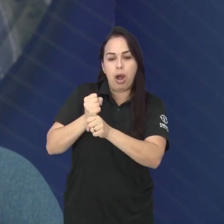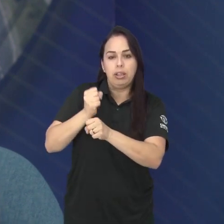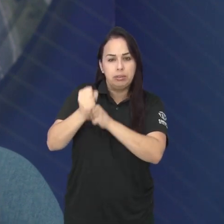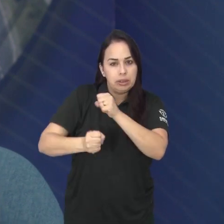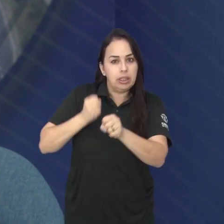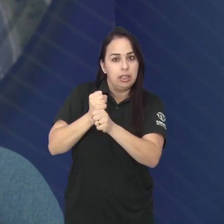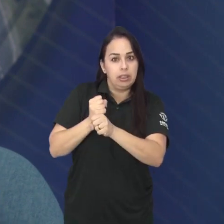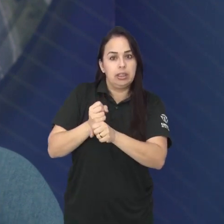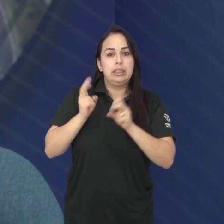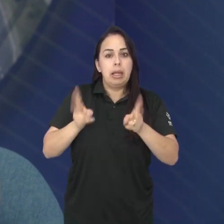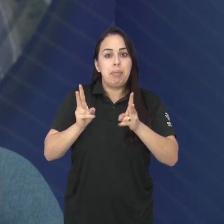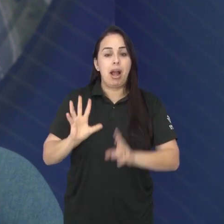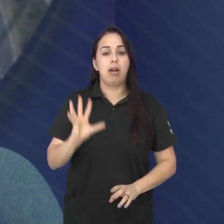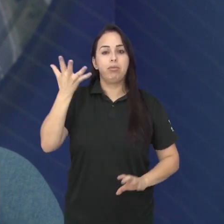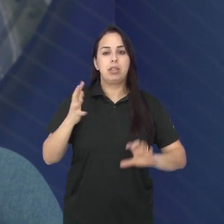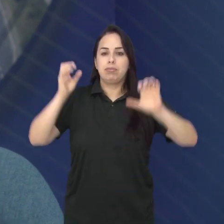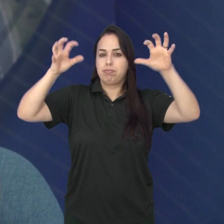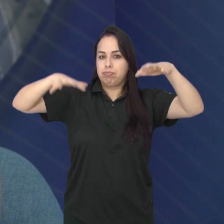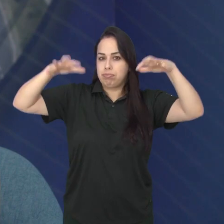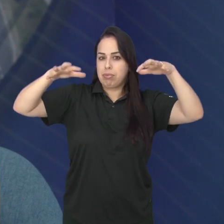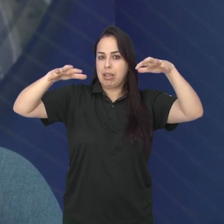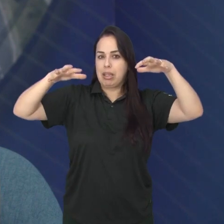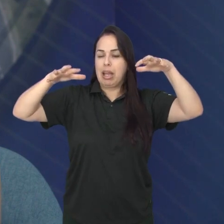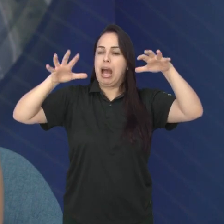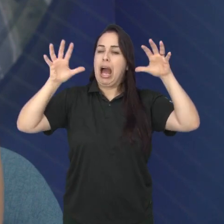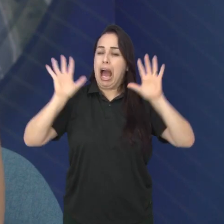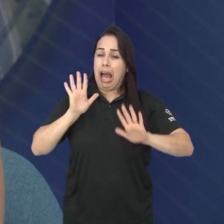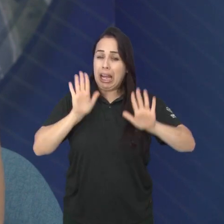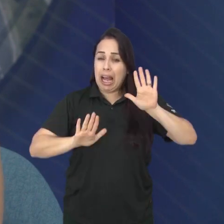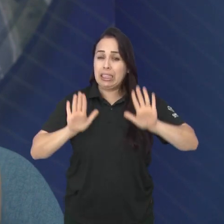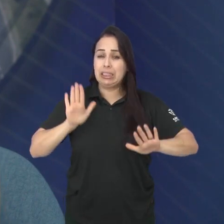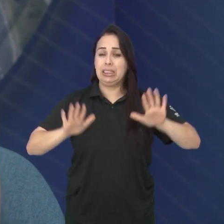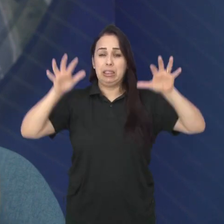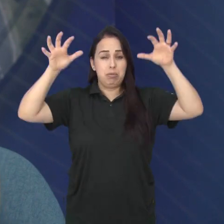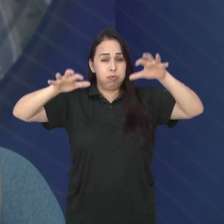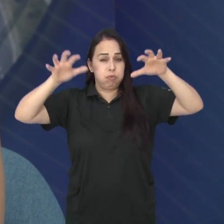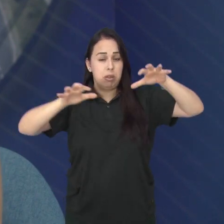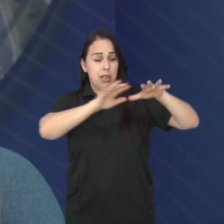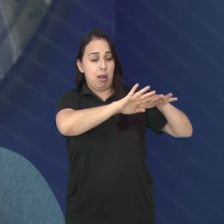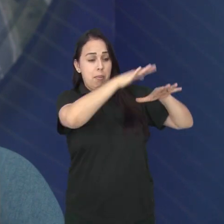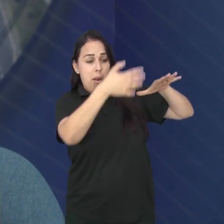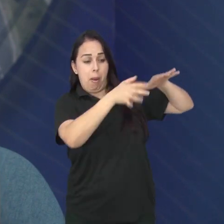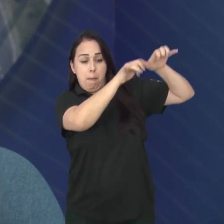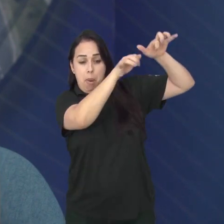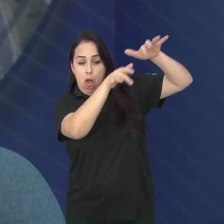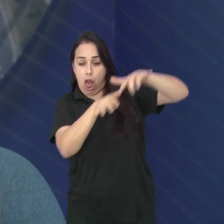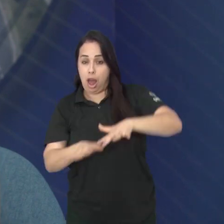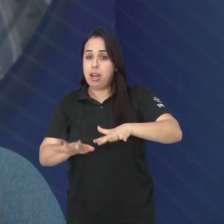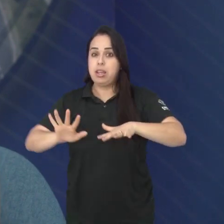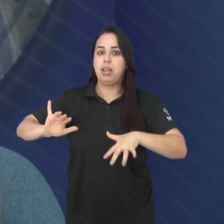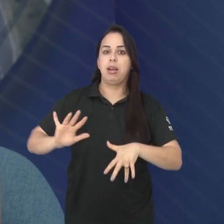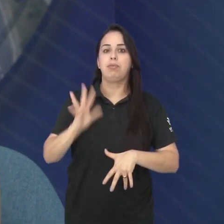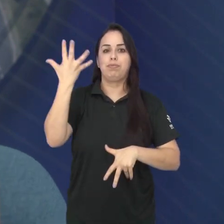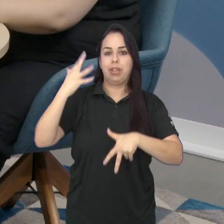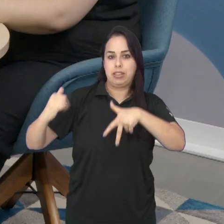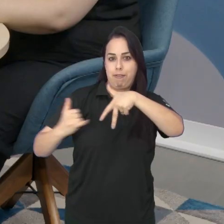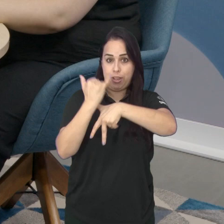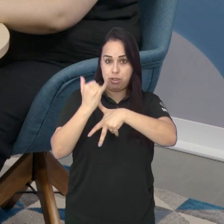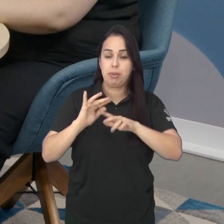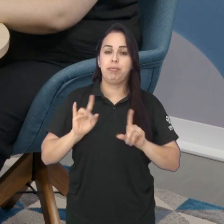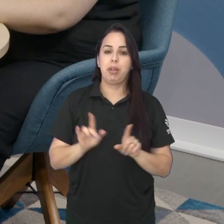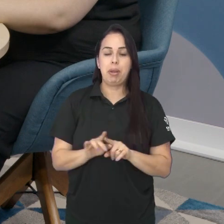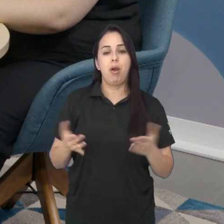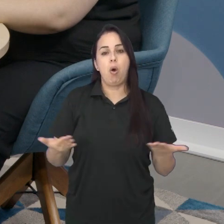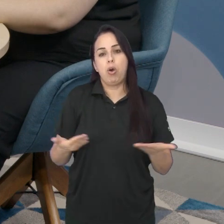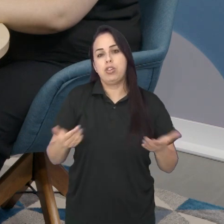época costuma ter muitas chuvas e algumas delas bem densas, provocando estragos e até mesmo deixando vítimas. No Diálogos